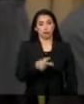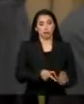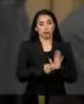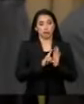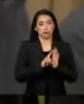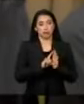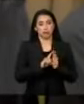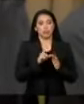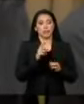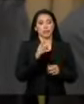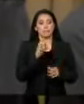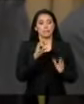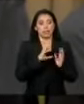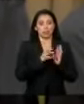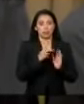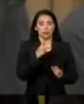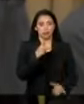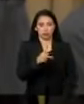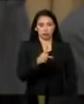Nacional.